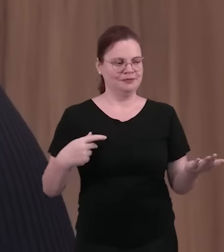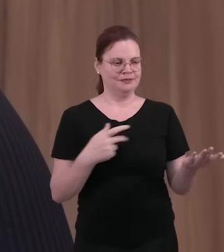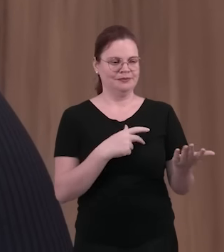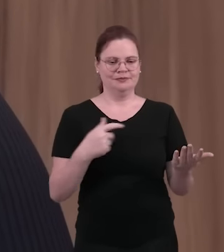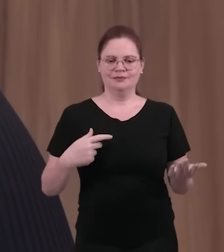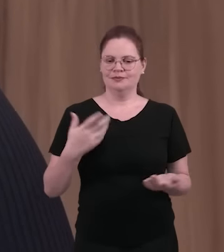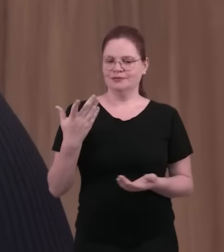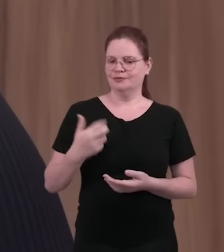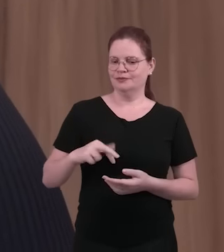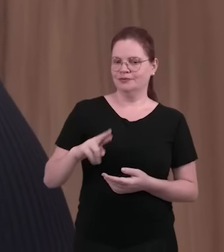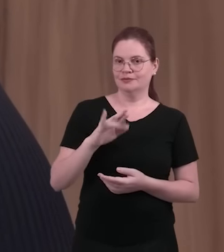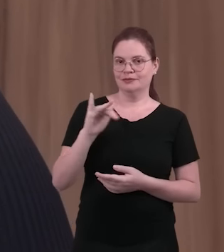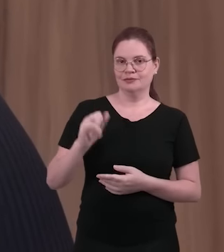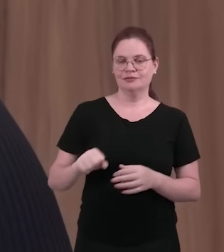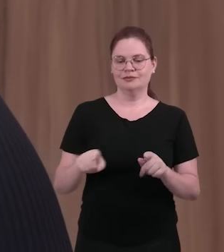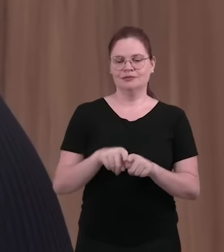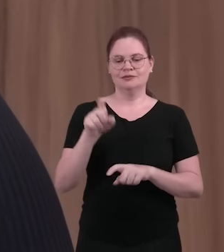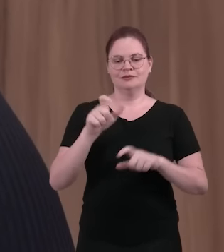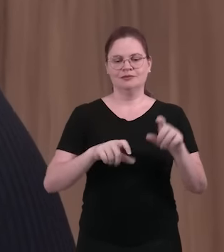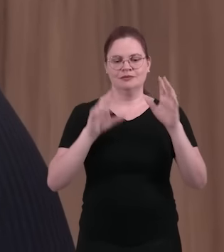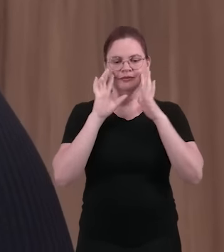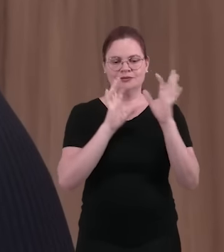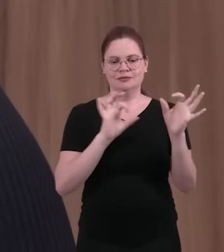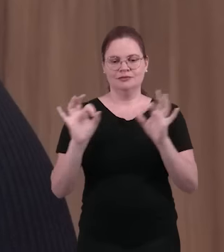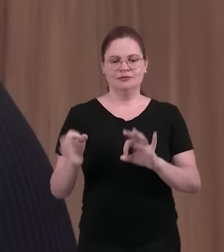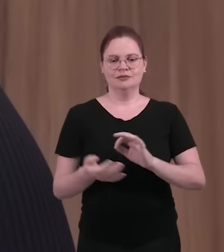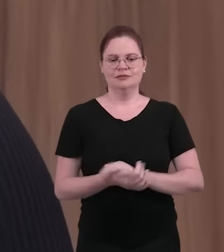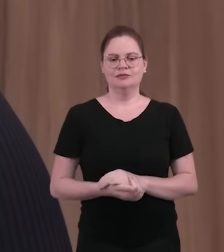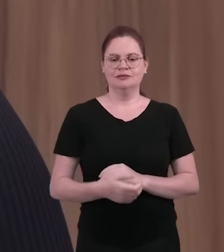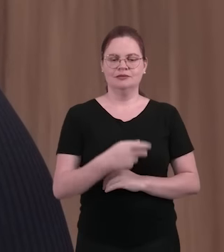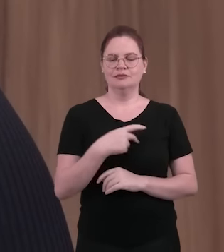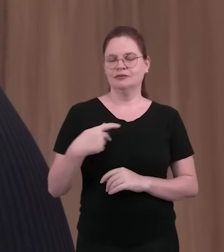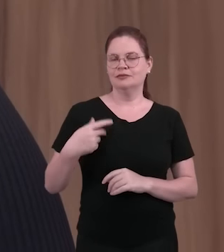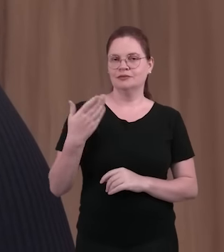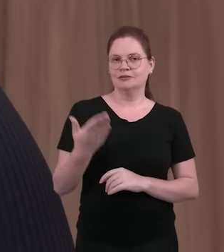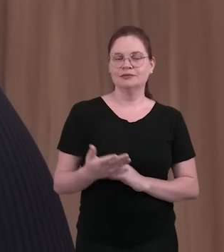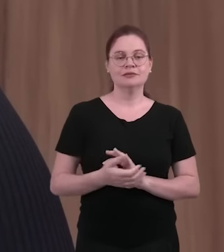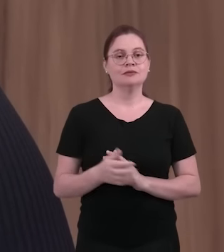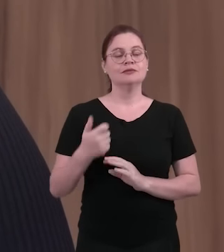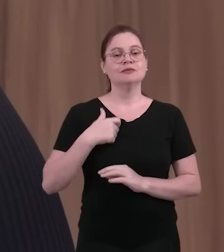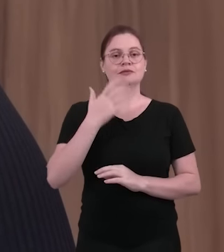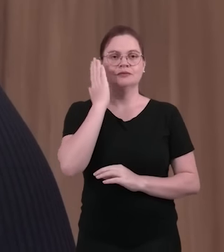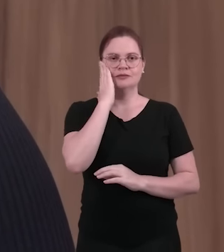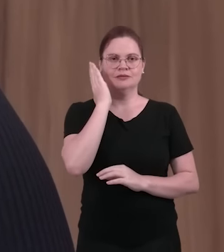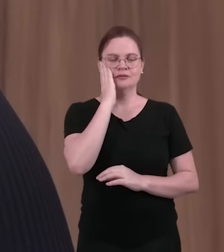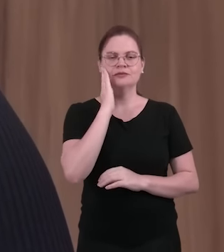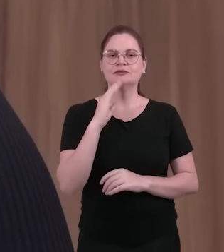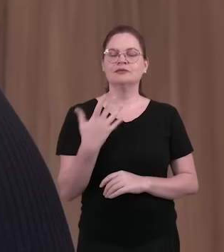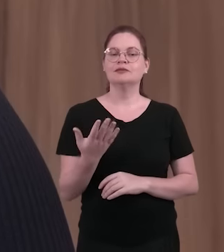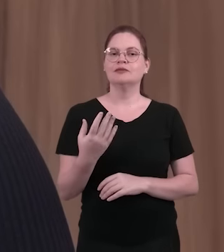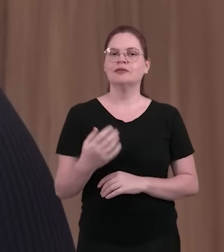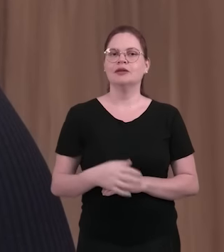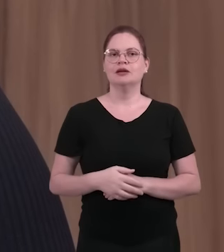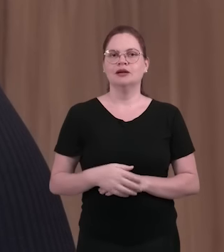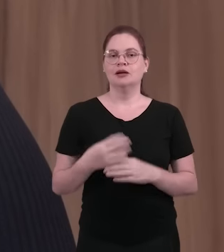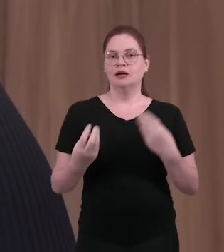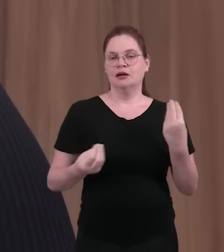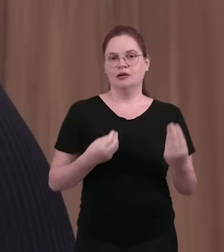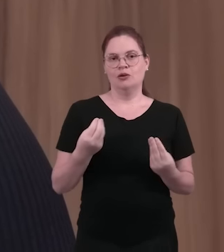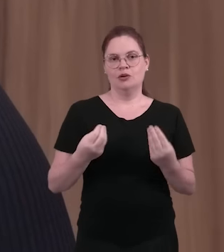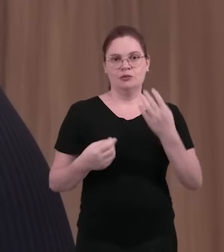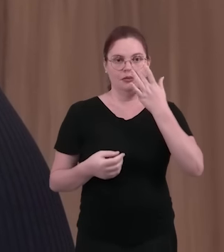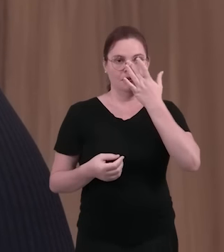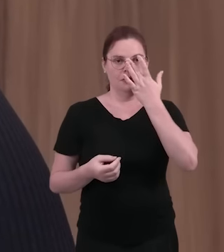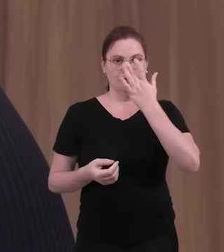Tarcísio, Raíssa, os demais jovens que estão nos assistindo também. Pastor Tarcísio, eu queria saber como o Senhor, ele